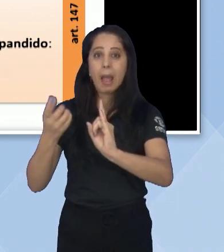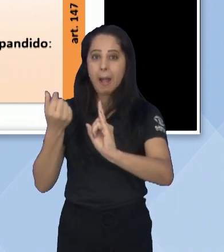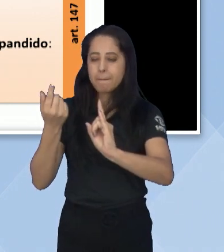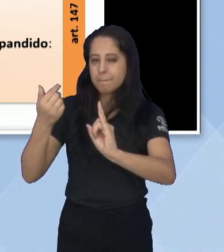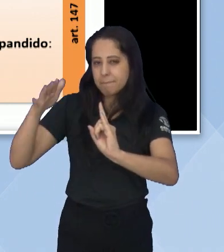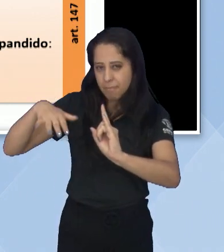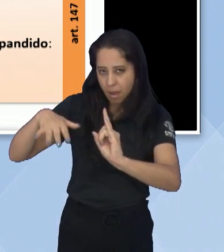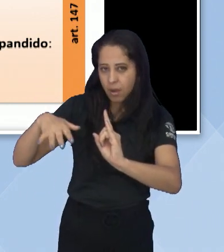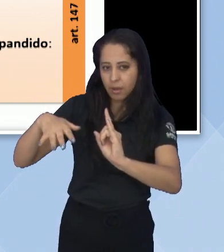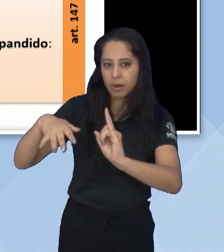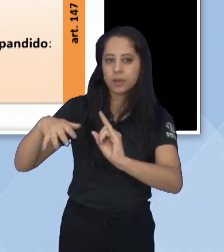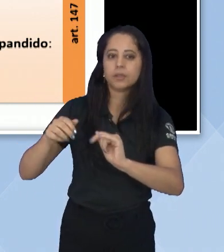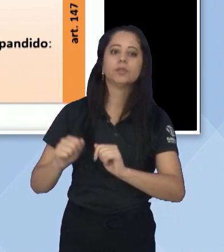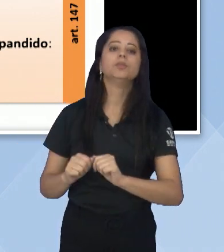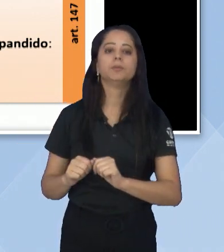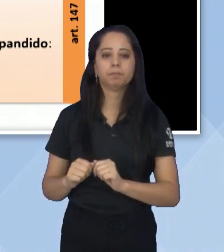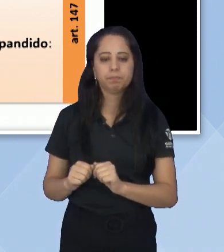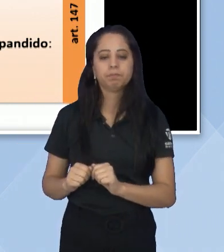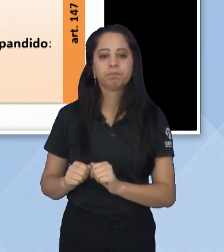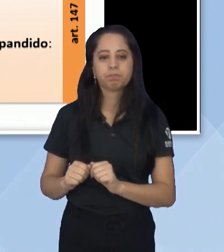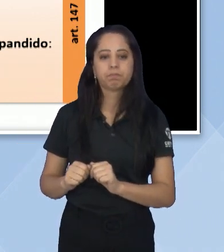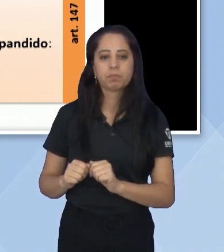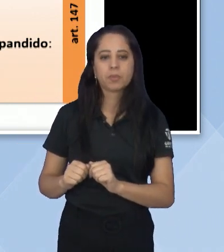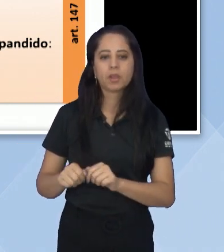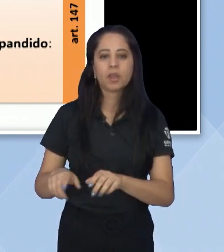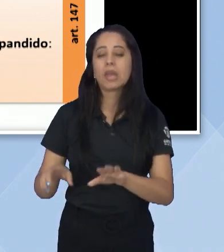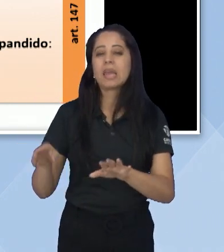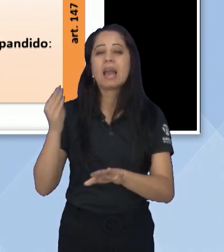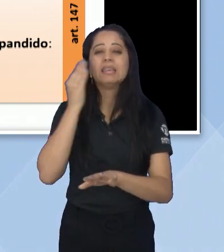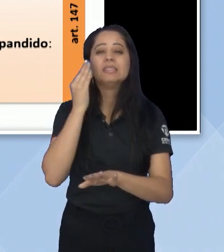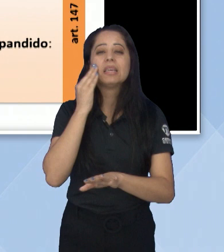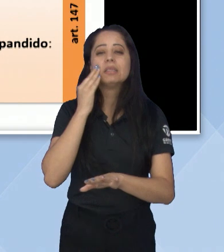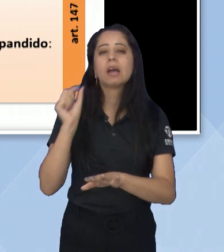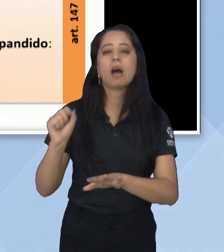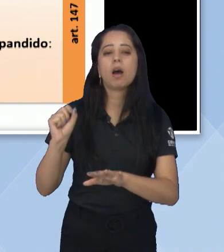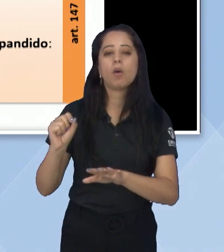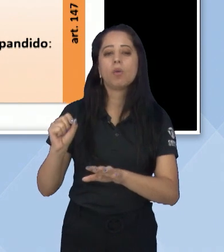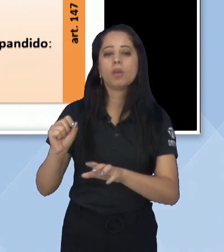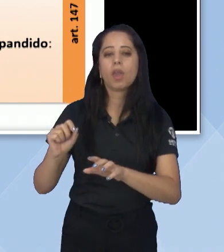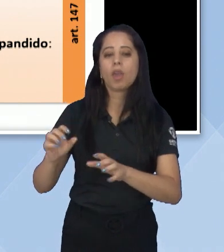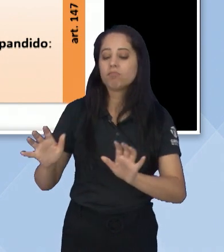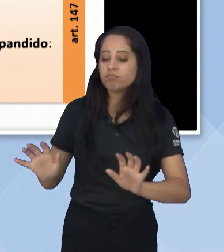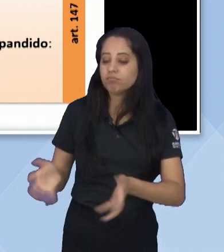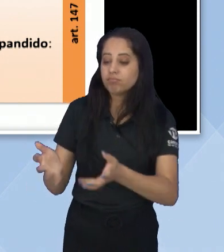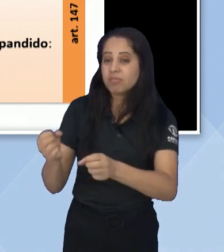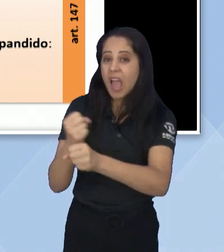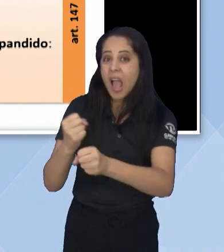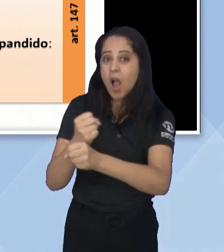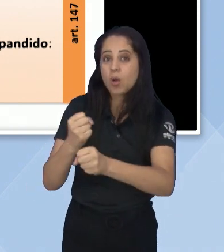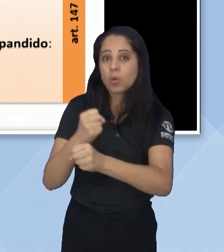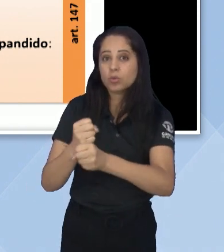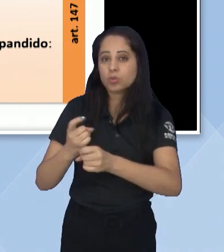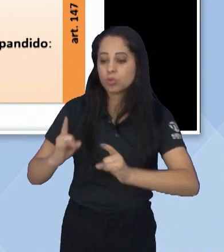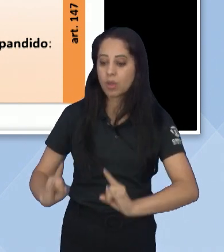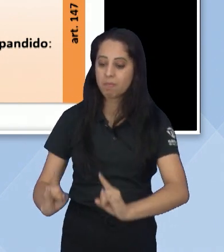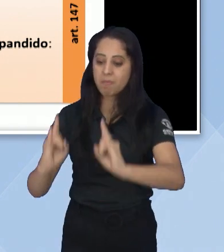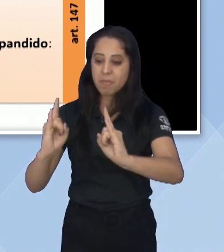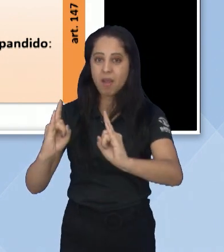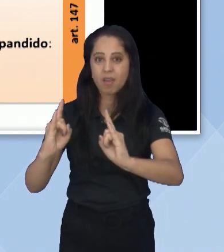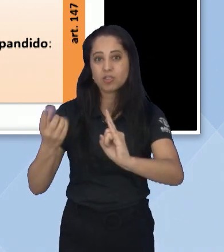porque não tem muita exigência e você uma tentativa da gente fomentar predinhos uma outra classe social que não tá conseguindo